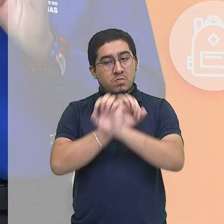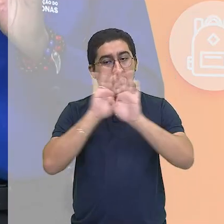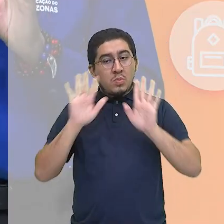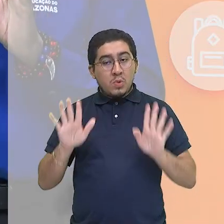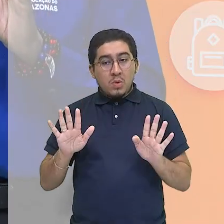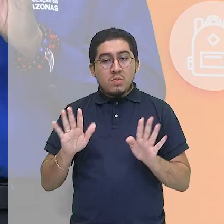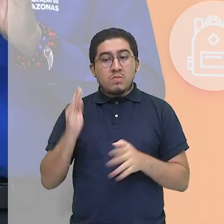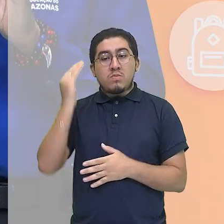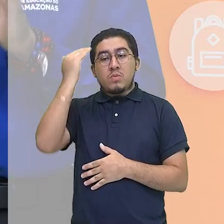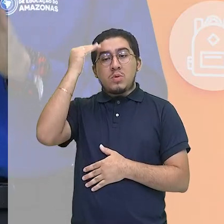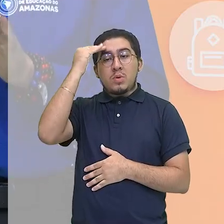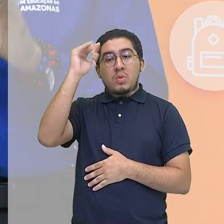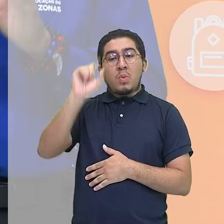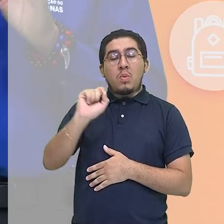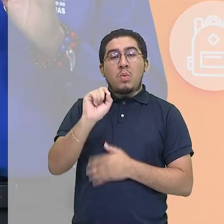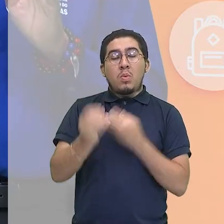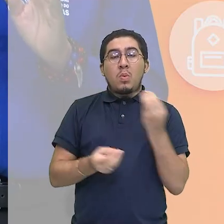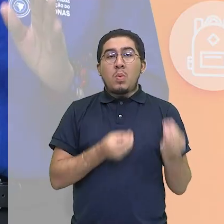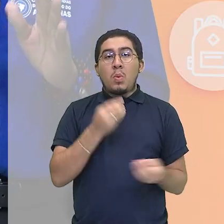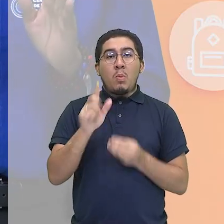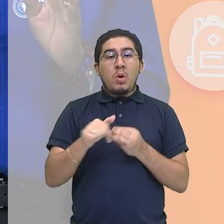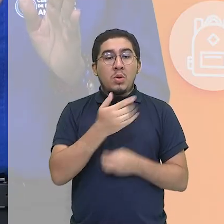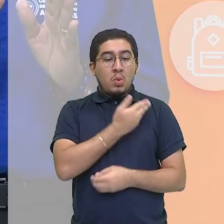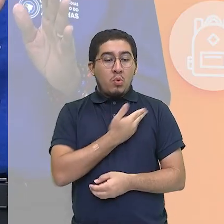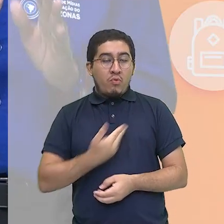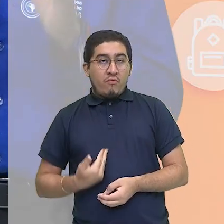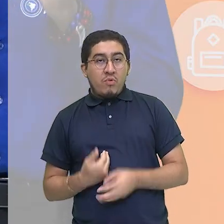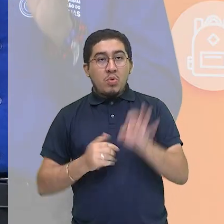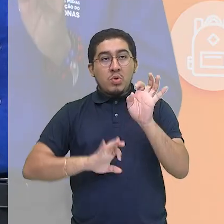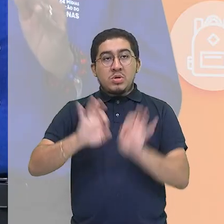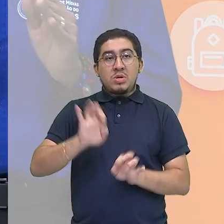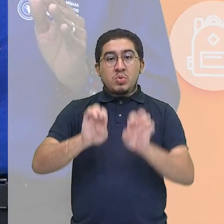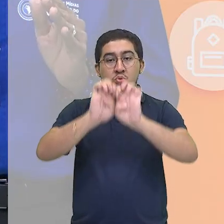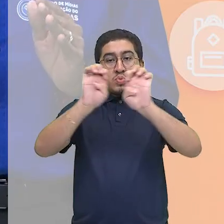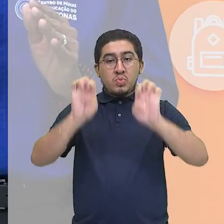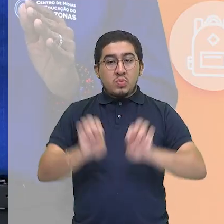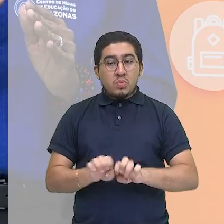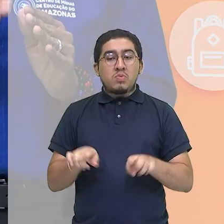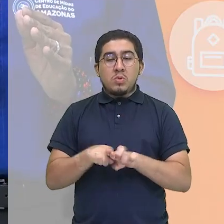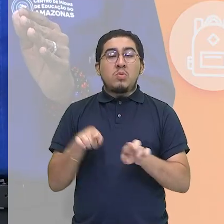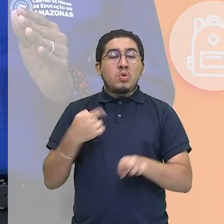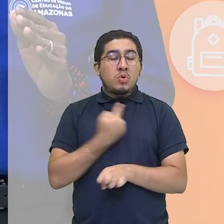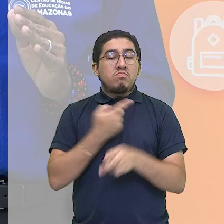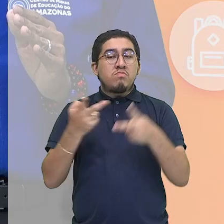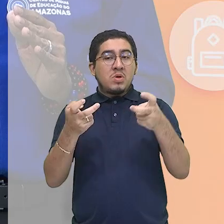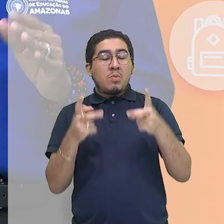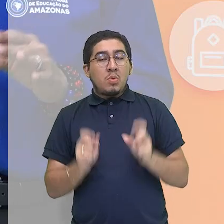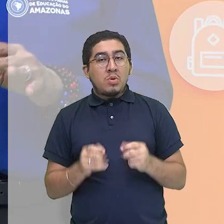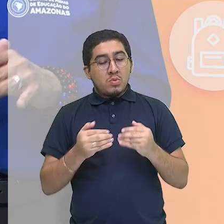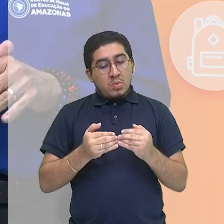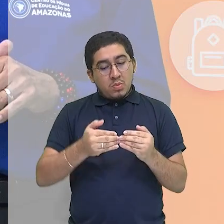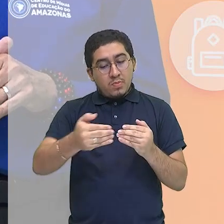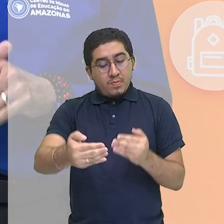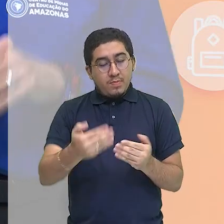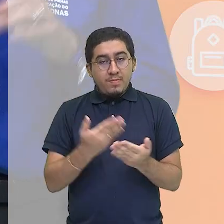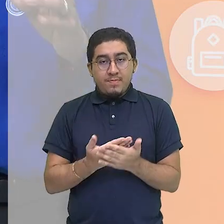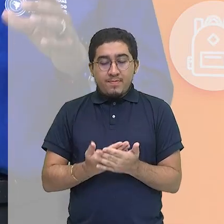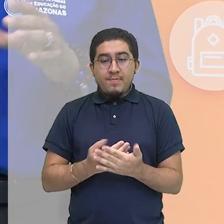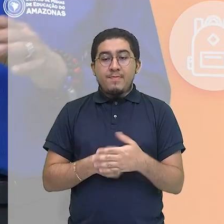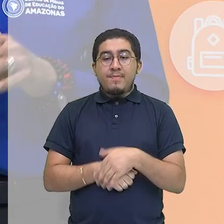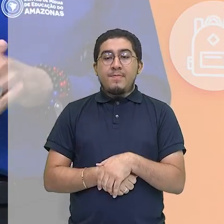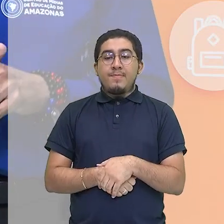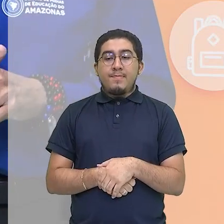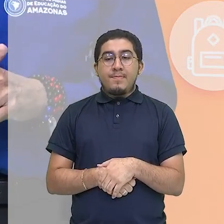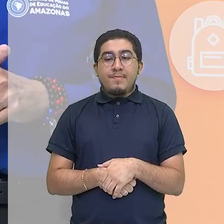acordo com o modo como esse governo se organiza, que também nós iremos ver no decorrer desta aula.